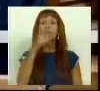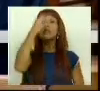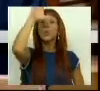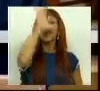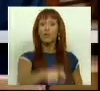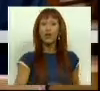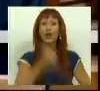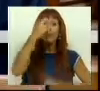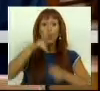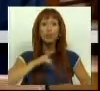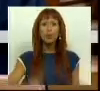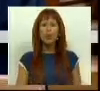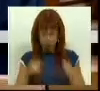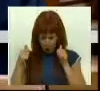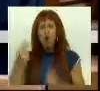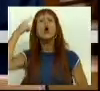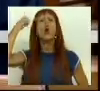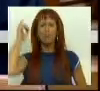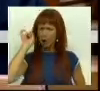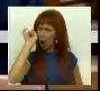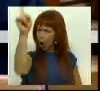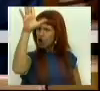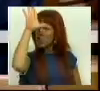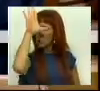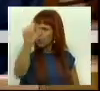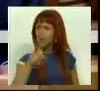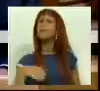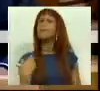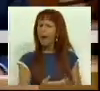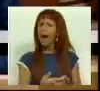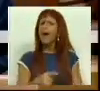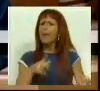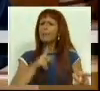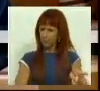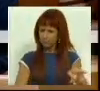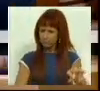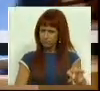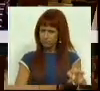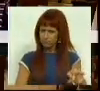Governo que os portugueses estão a compreender aquilo que o Governo está a fazer ao país.